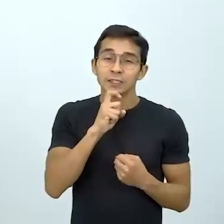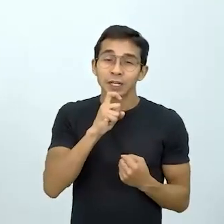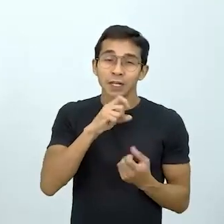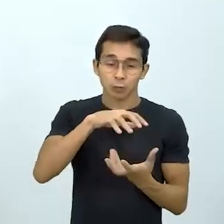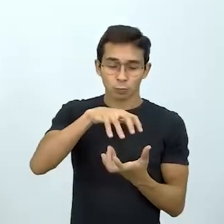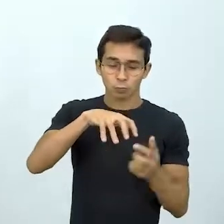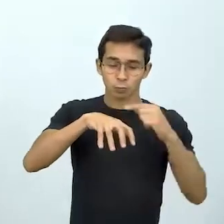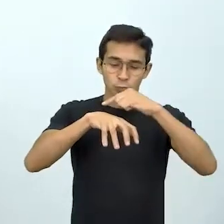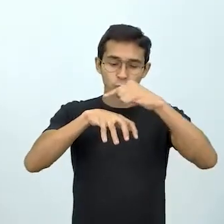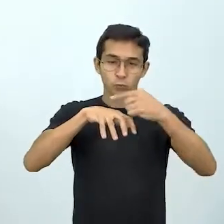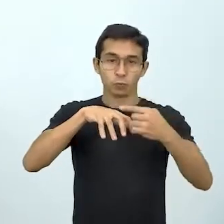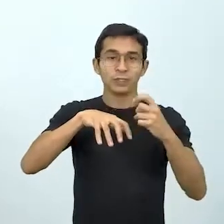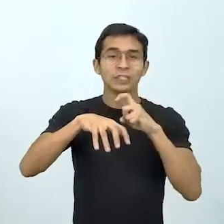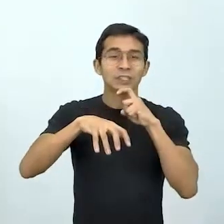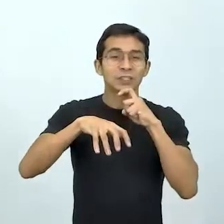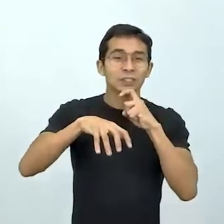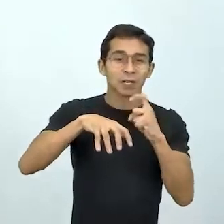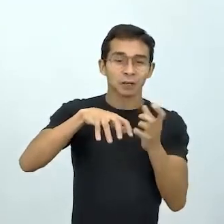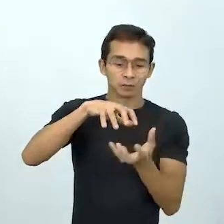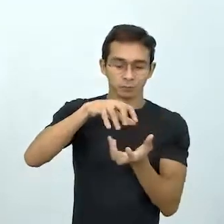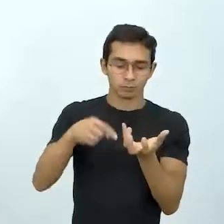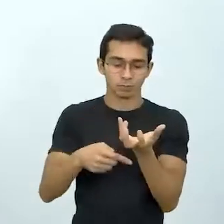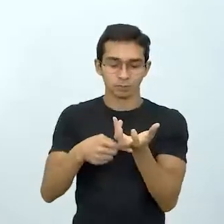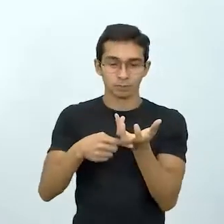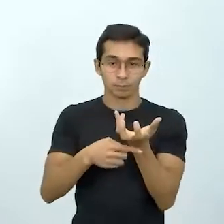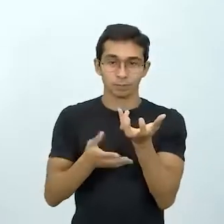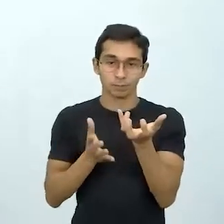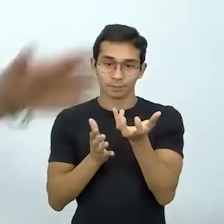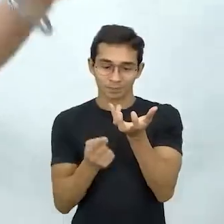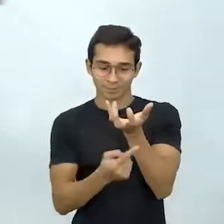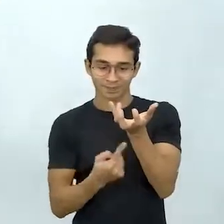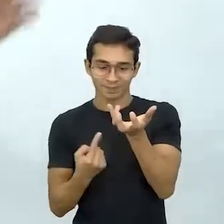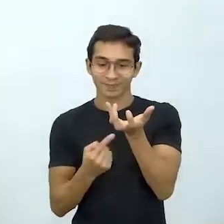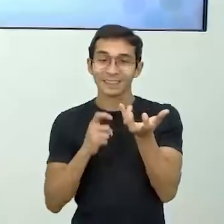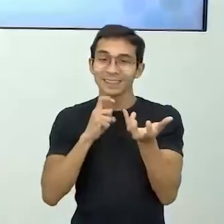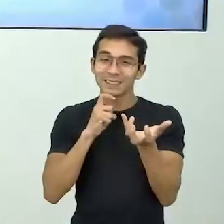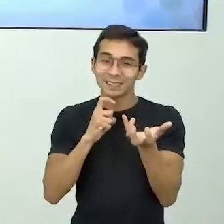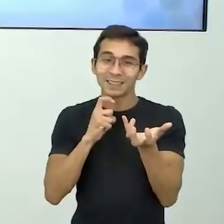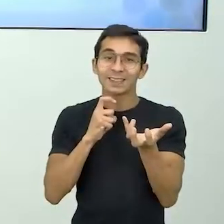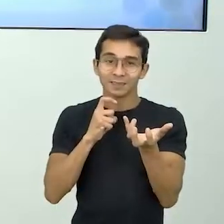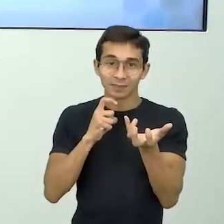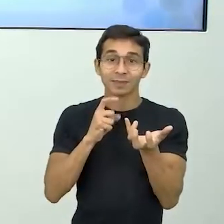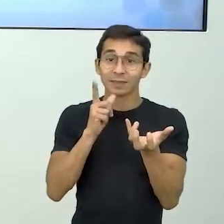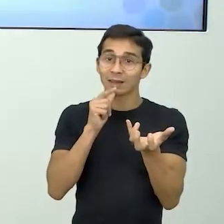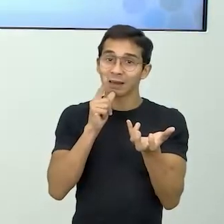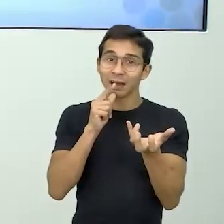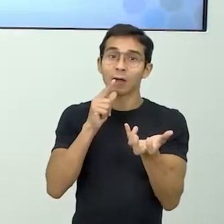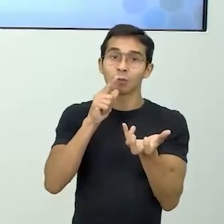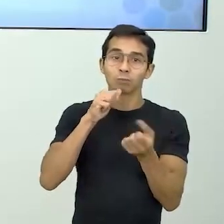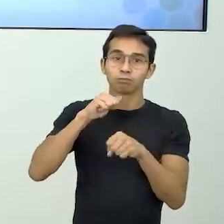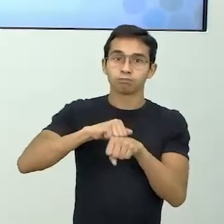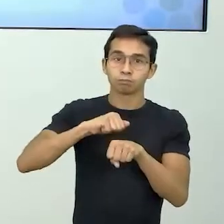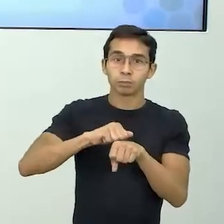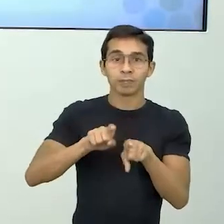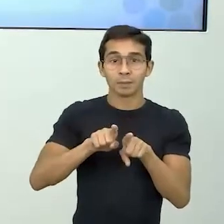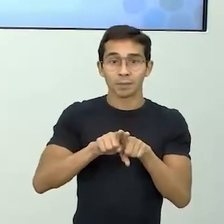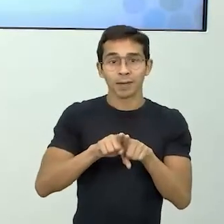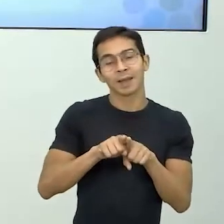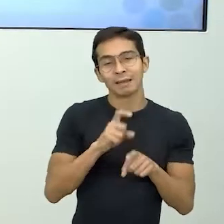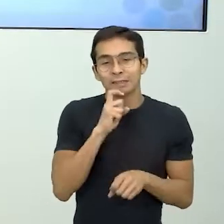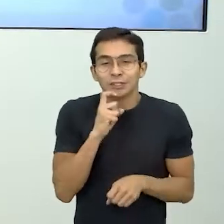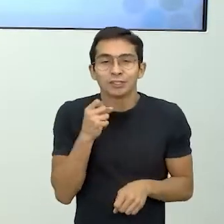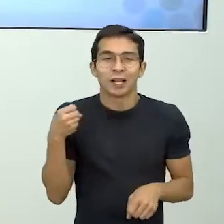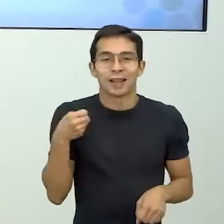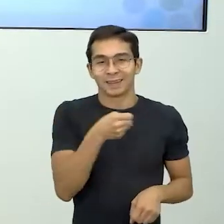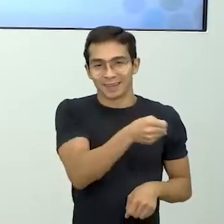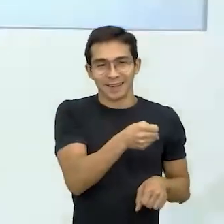grandes geleiras, Polo Norte, Polo Sul, Antártida, Então ela está congelada lá nessa forma e no nosso refrigerador também. E